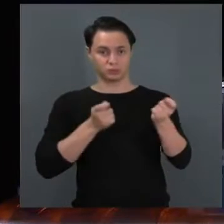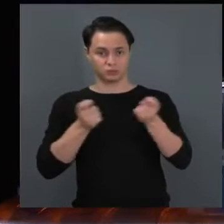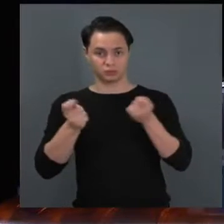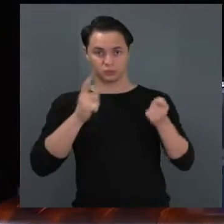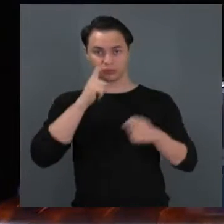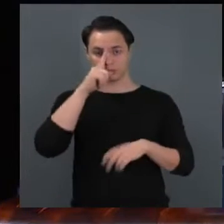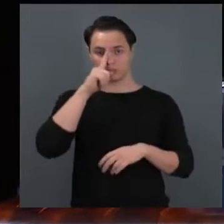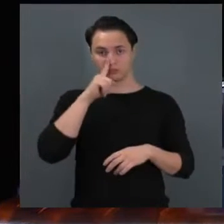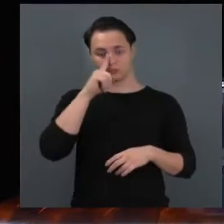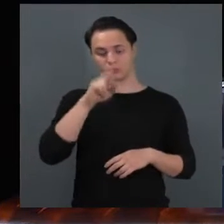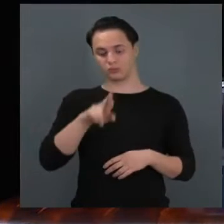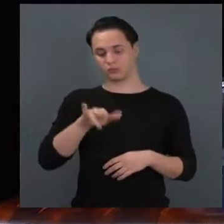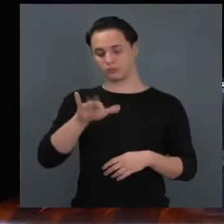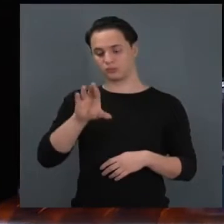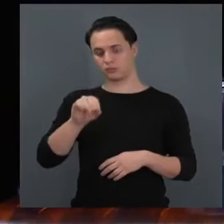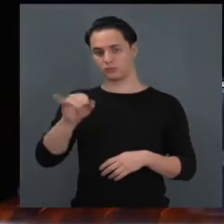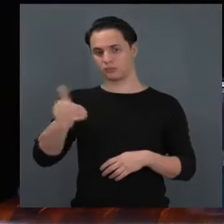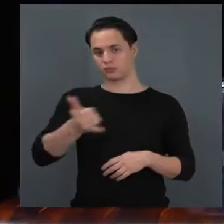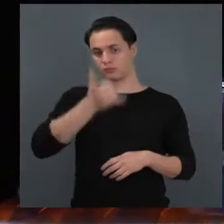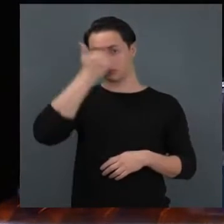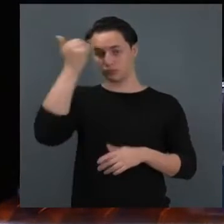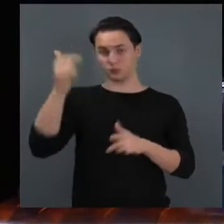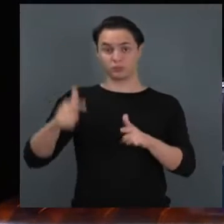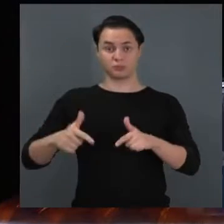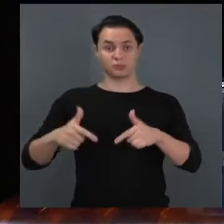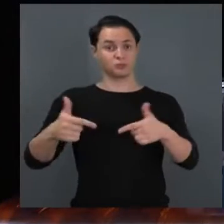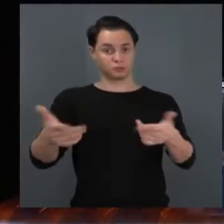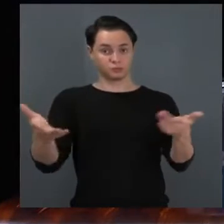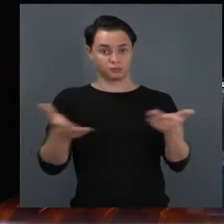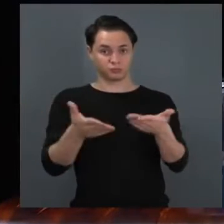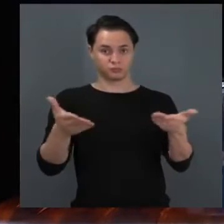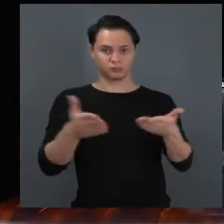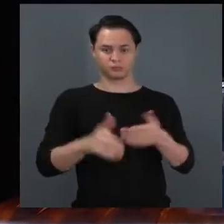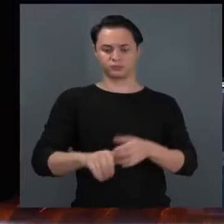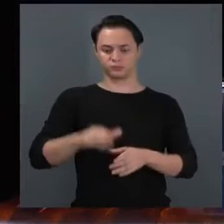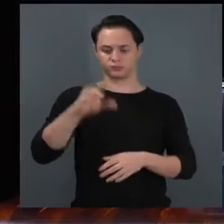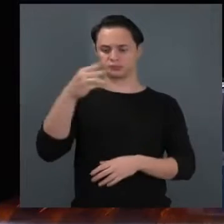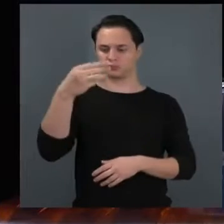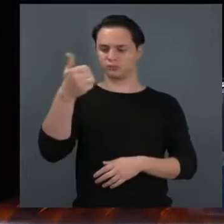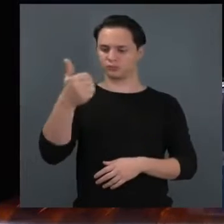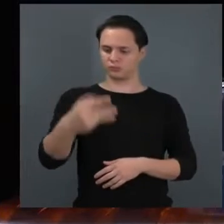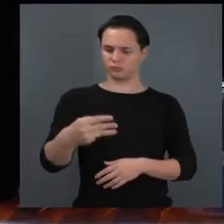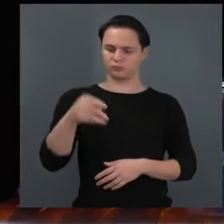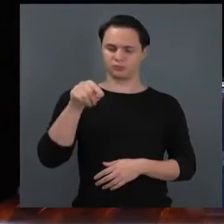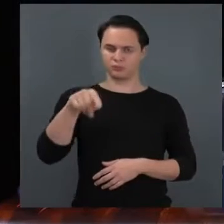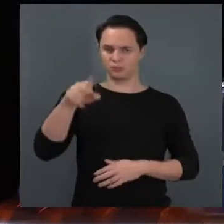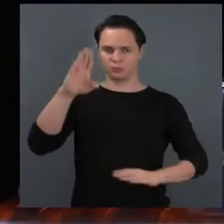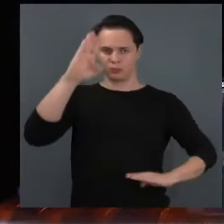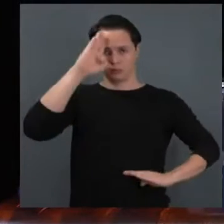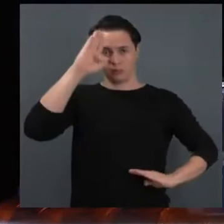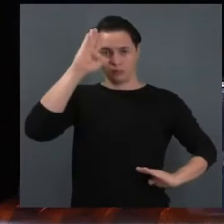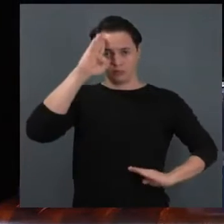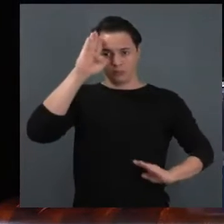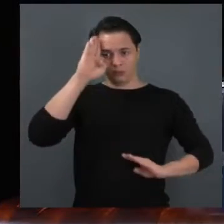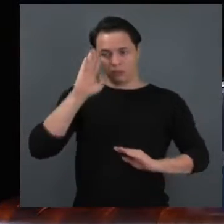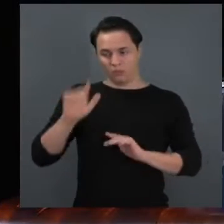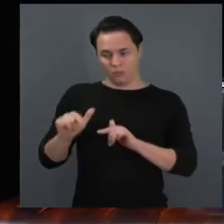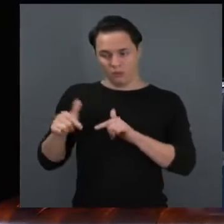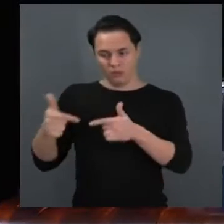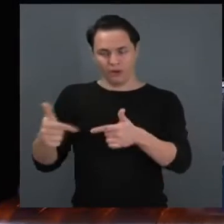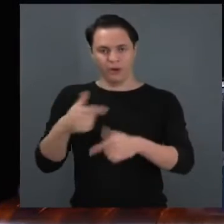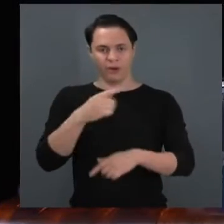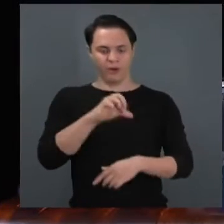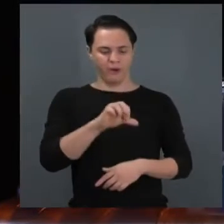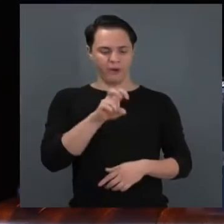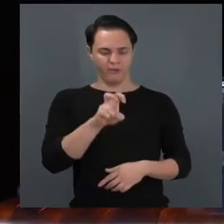e Desastres, operando em alerta máximo. Mais de 13 mil militares, 951